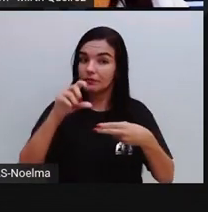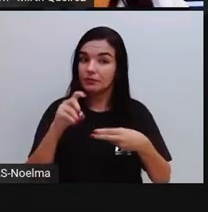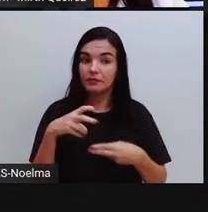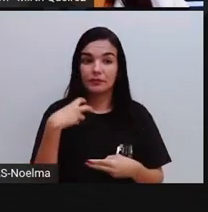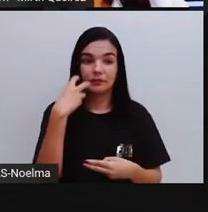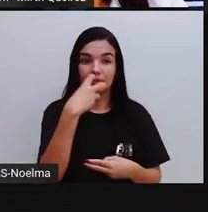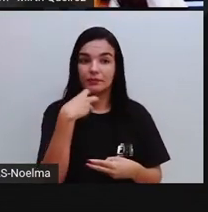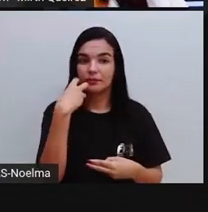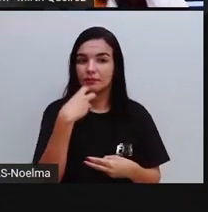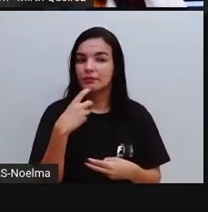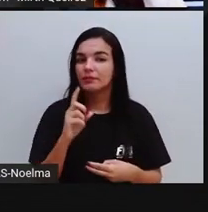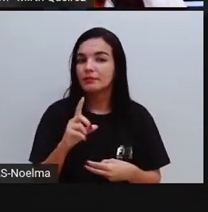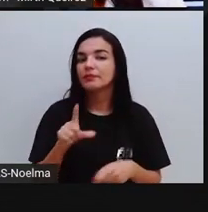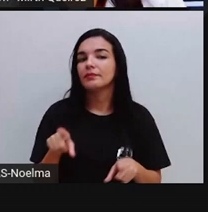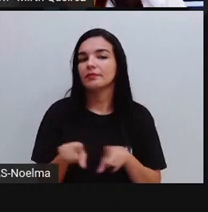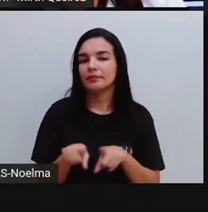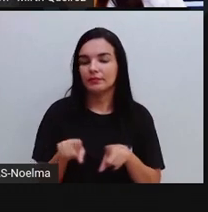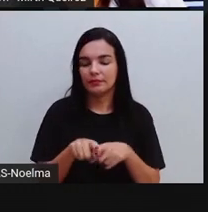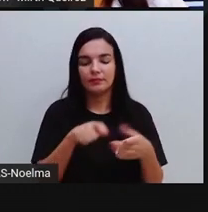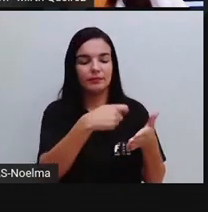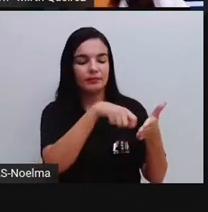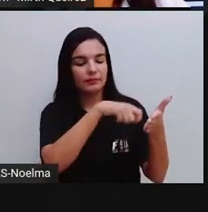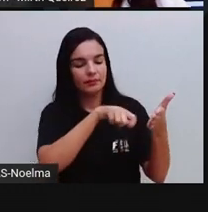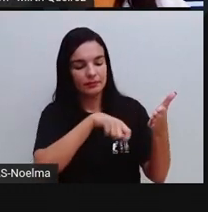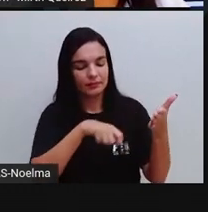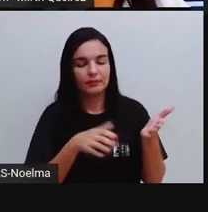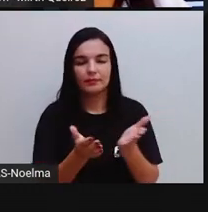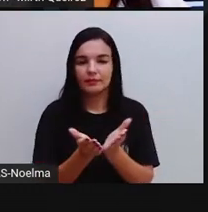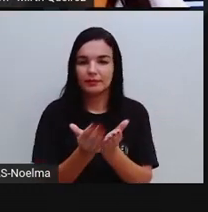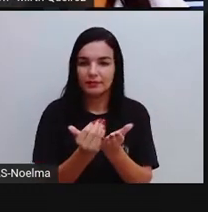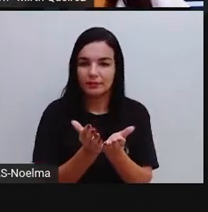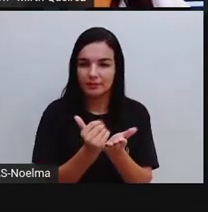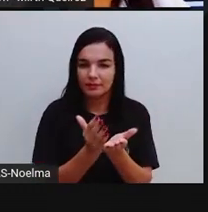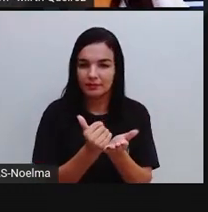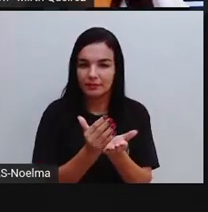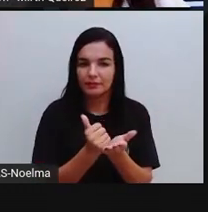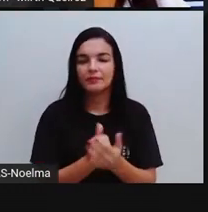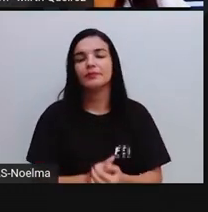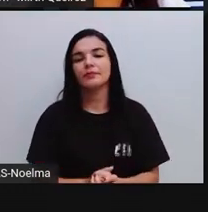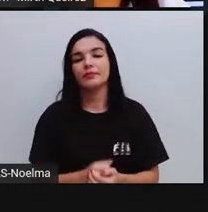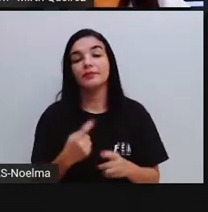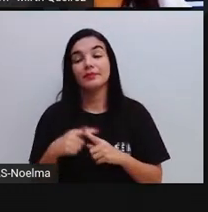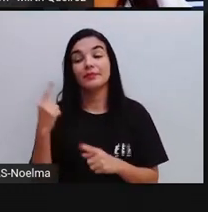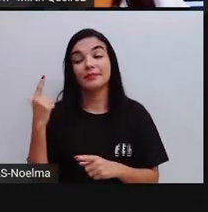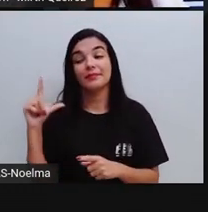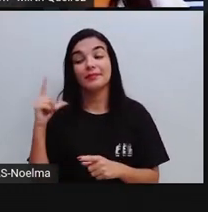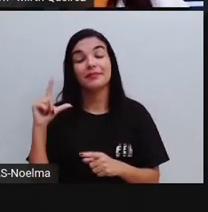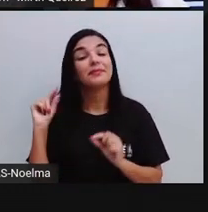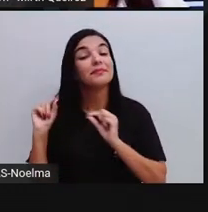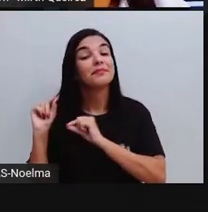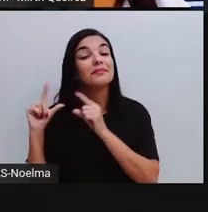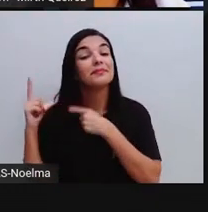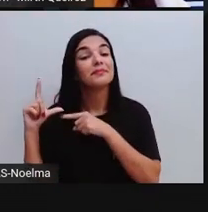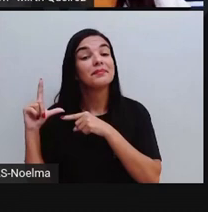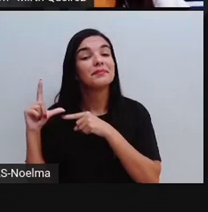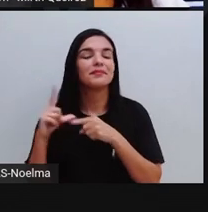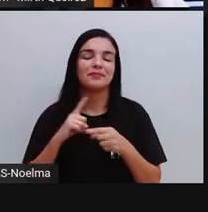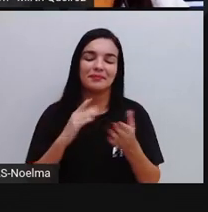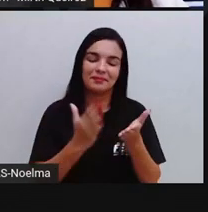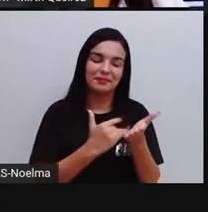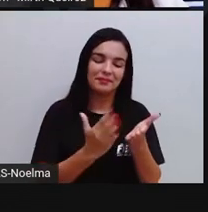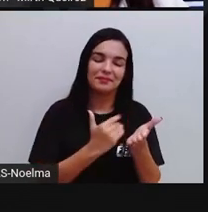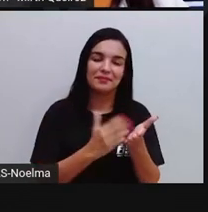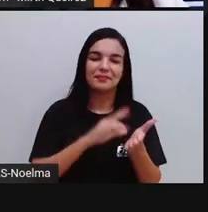oral, ela é na forma escrita, através de livretos, até porque literatura lembra-se de livro, né? E de cordel porque